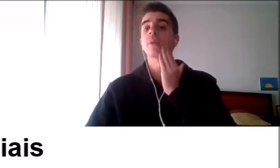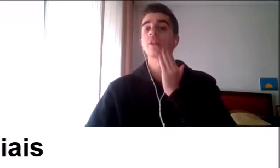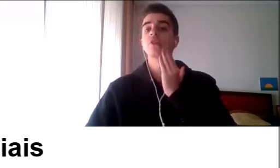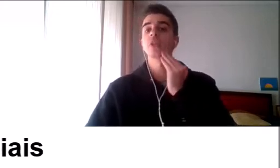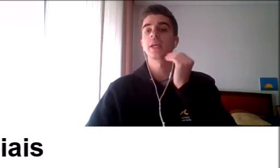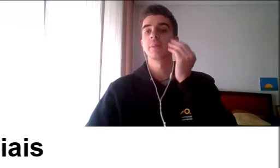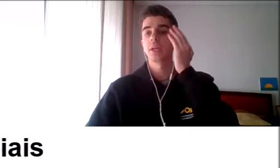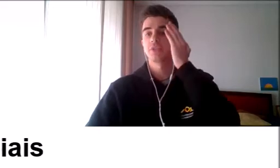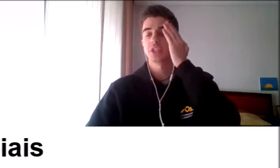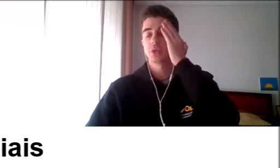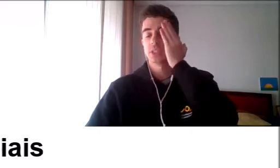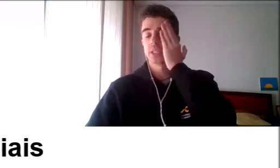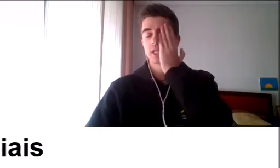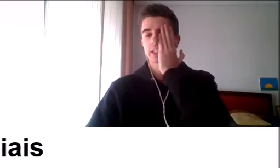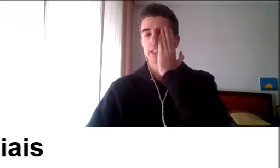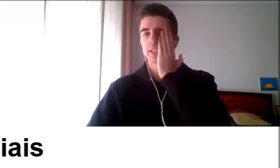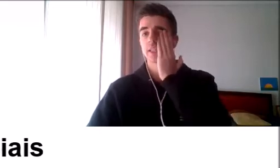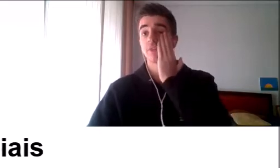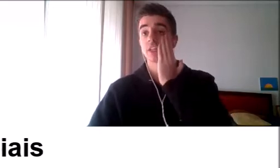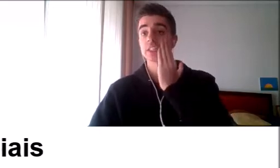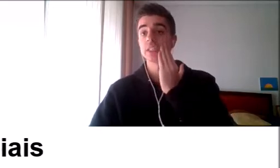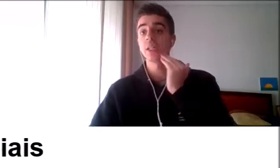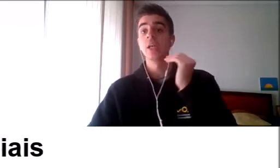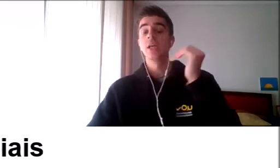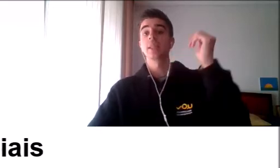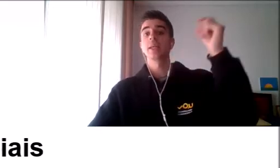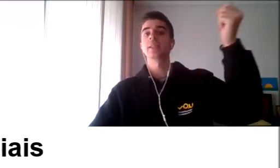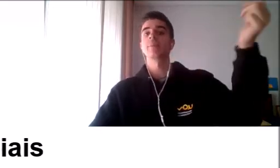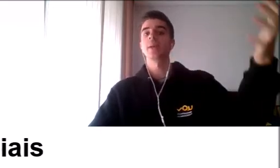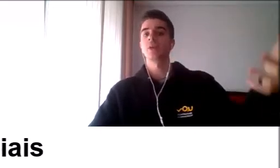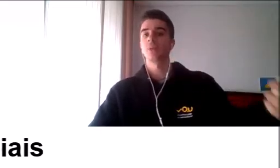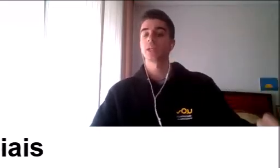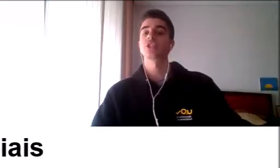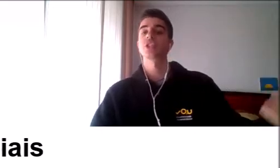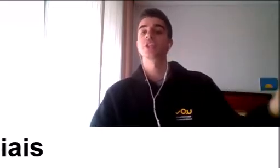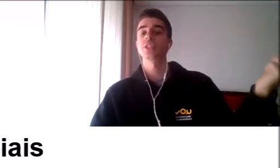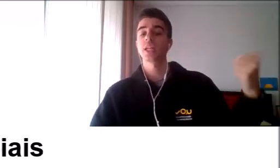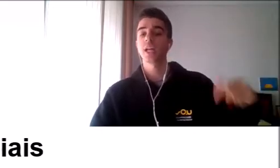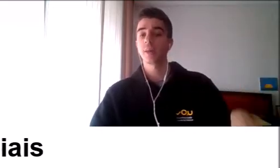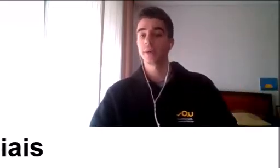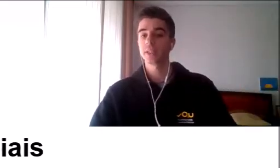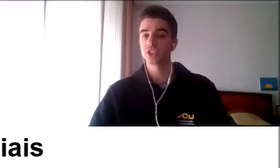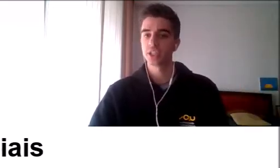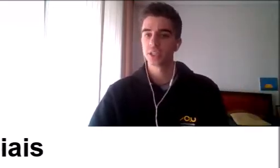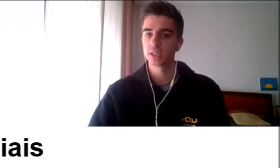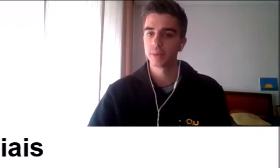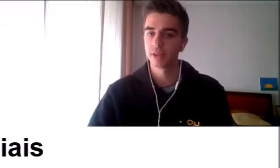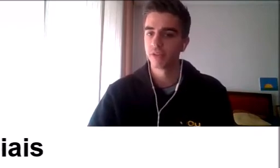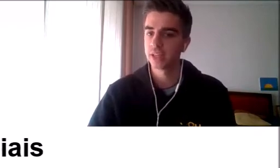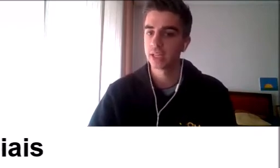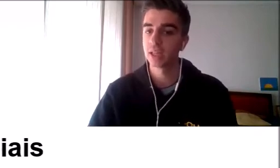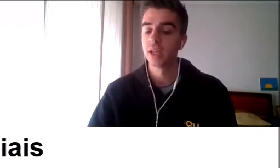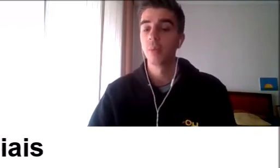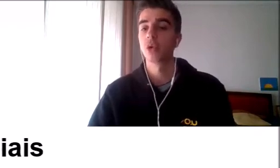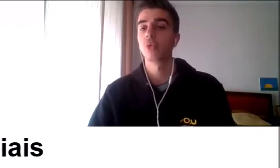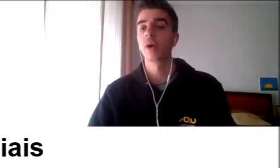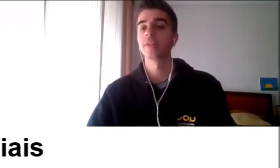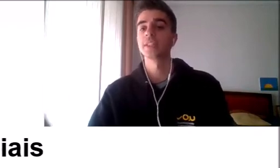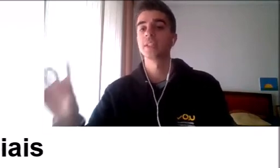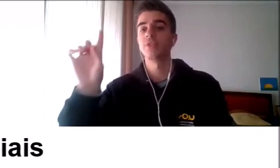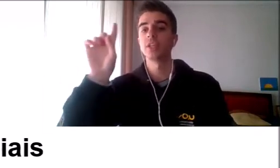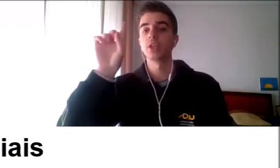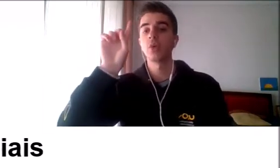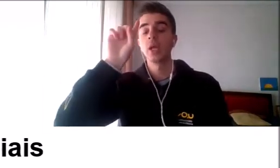Então é normal que ele tenha manifestações aqui à esquerda da face dele, tenha também o braço esquerdo e se calhar a perna esquerda também afetada, porque